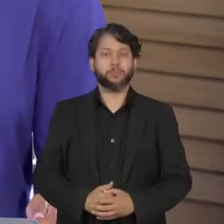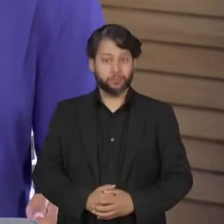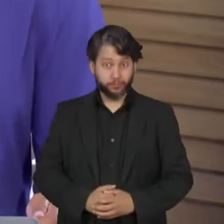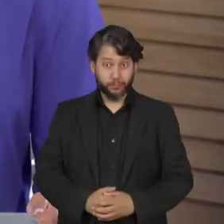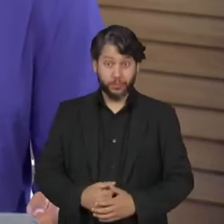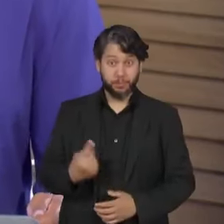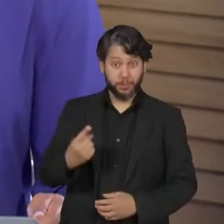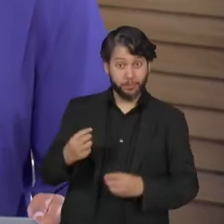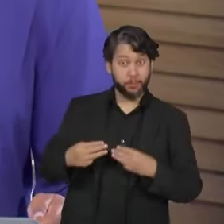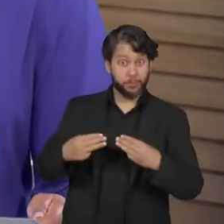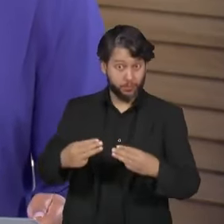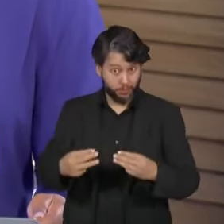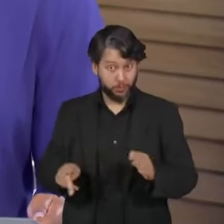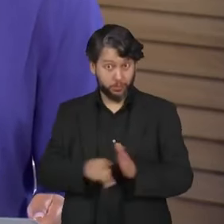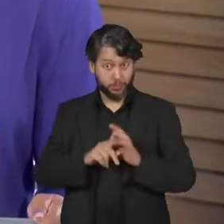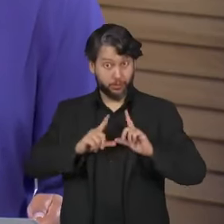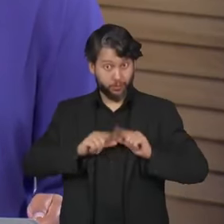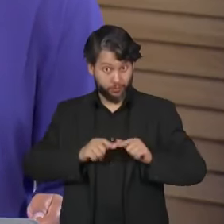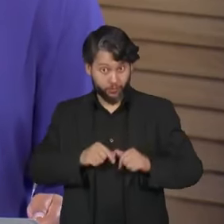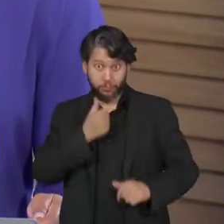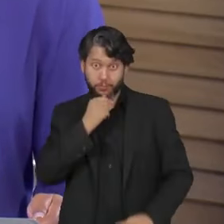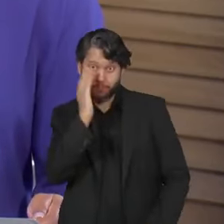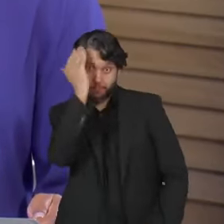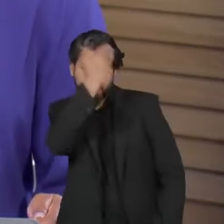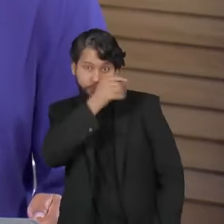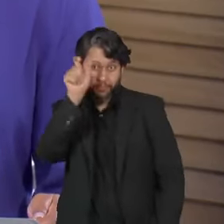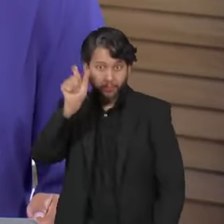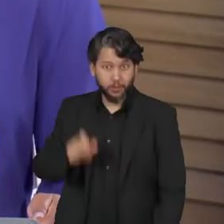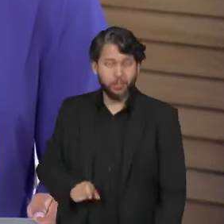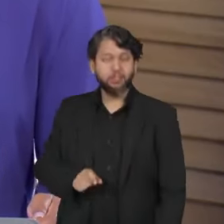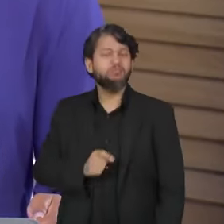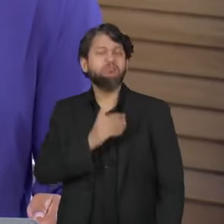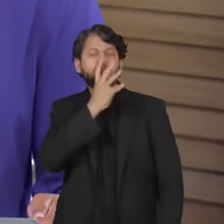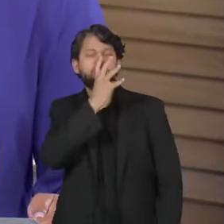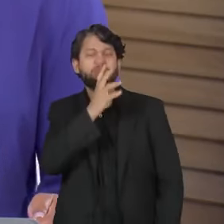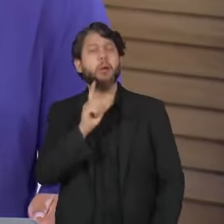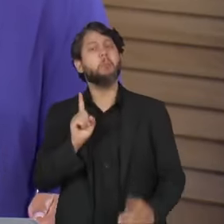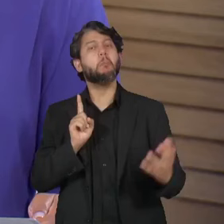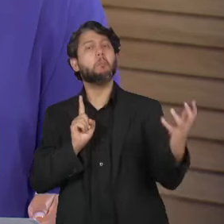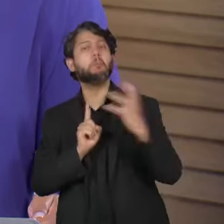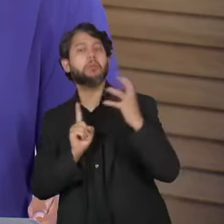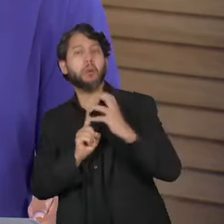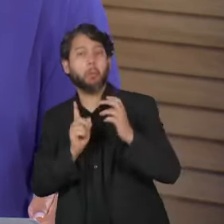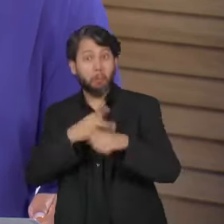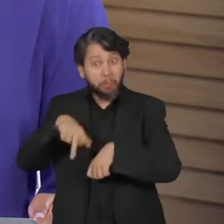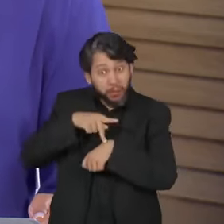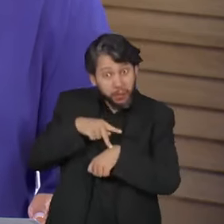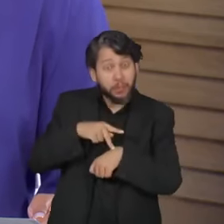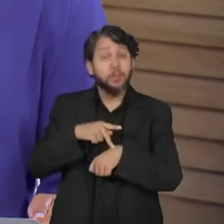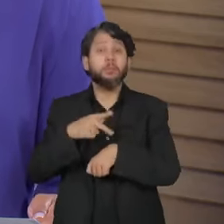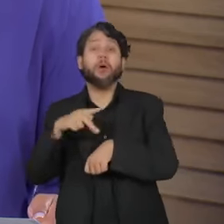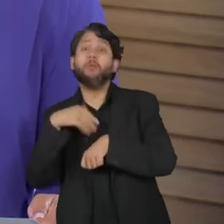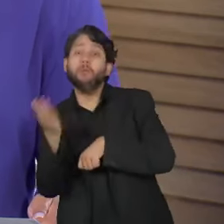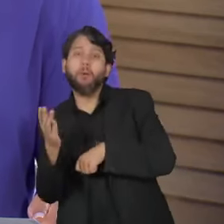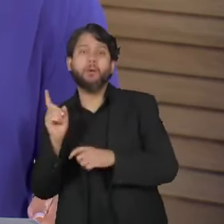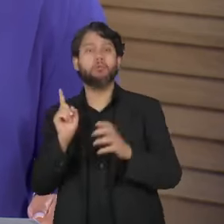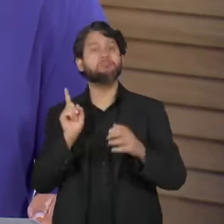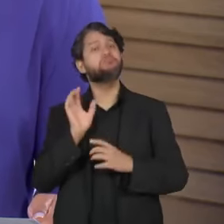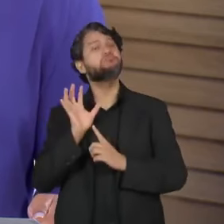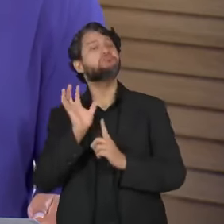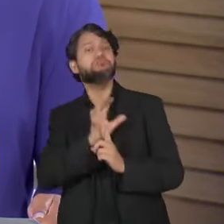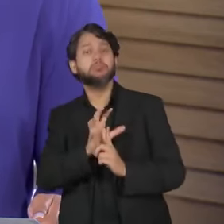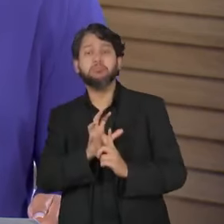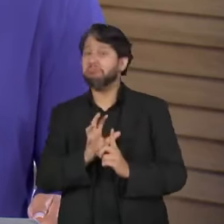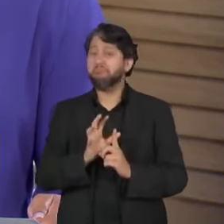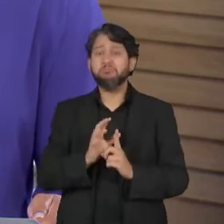o primeiro-ministro israelense Benjamin nanaho ignora as pressões interna e externa e anuncia um plano de guerra